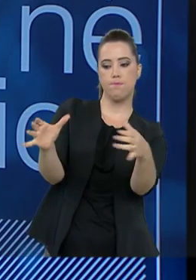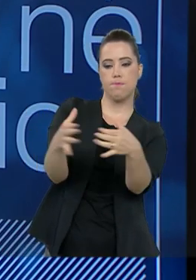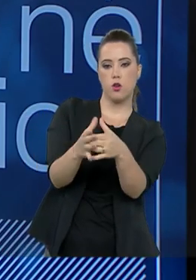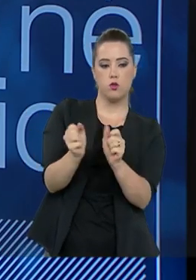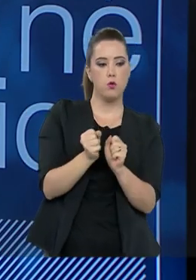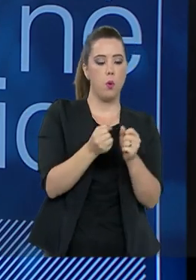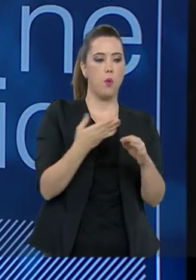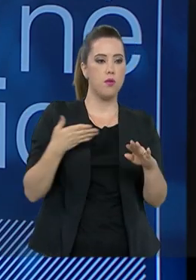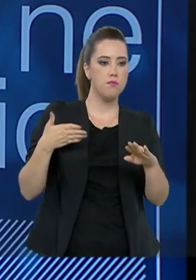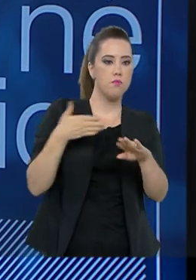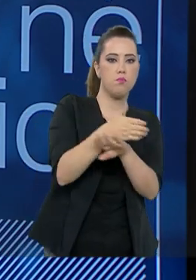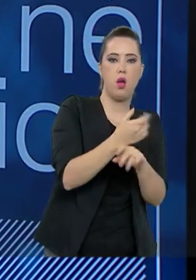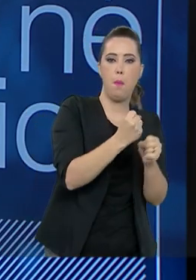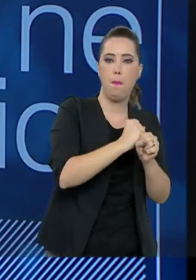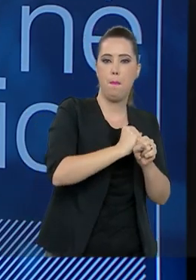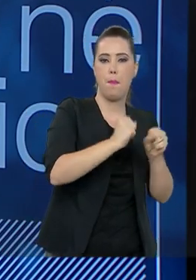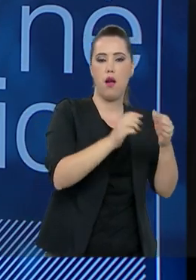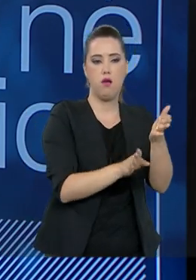explodiram